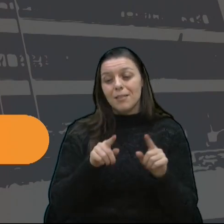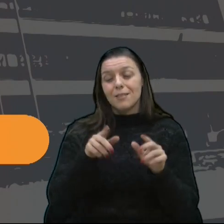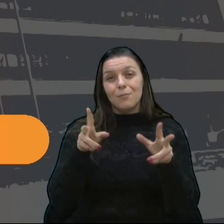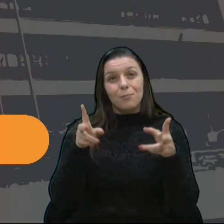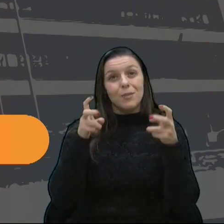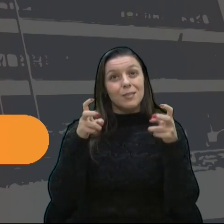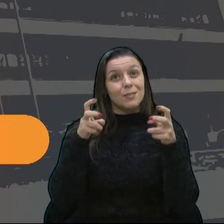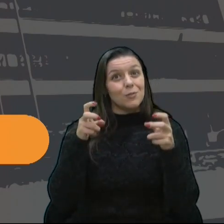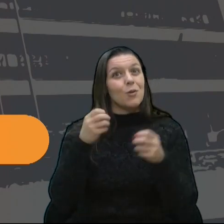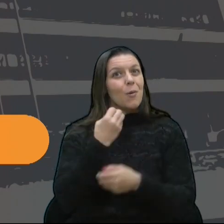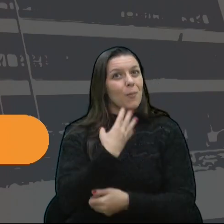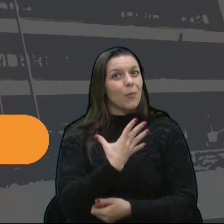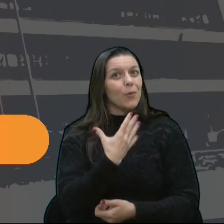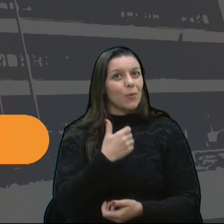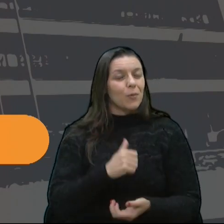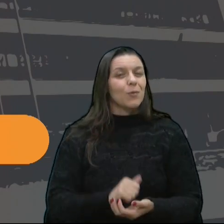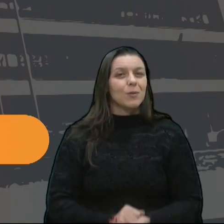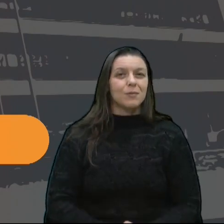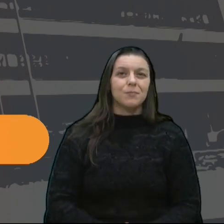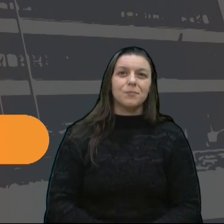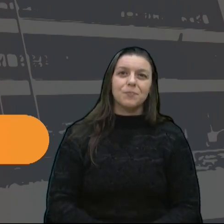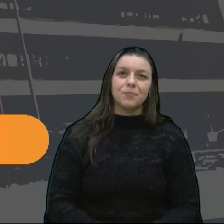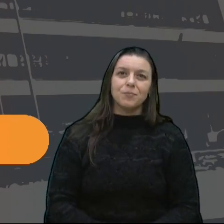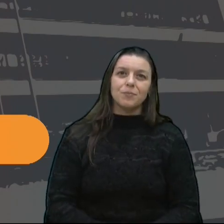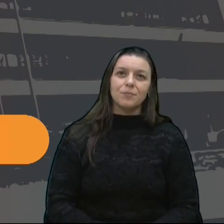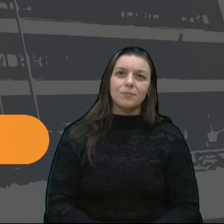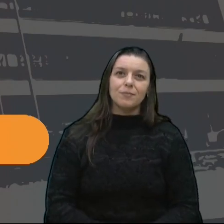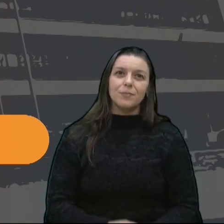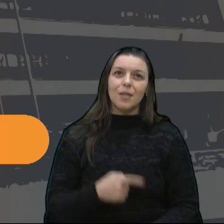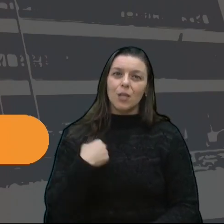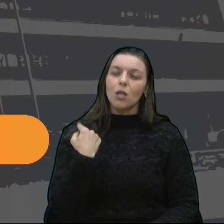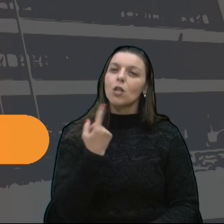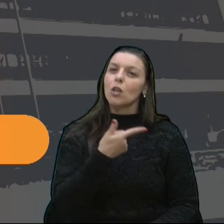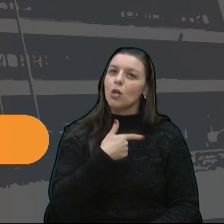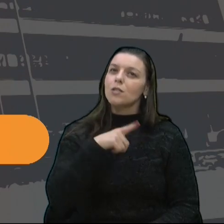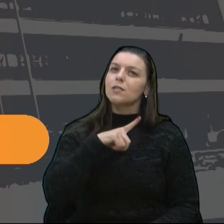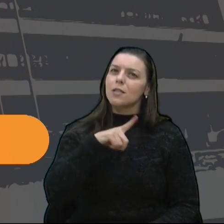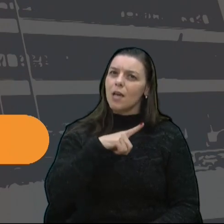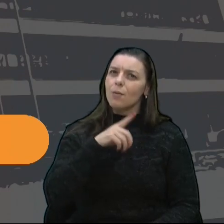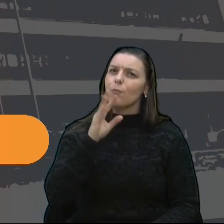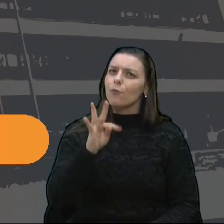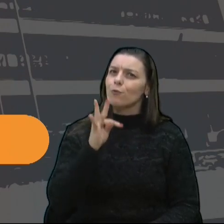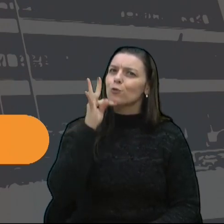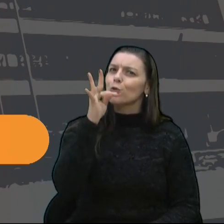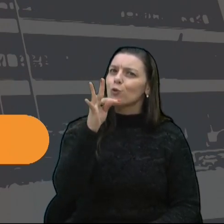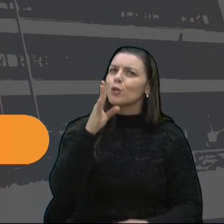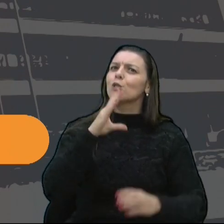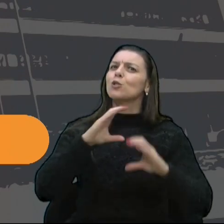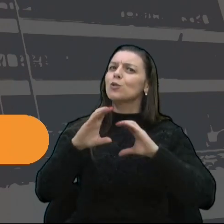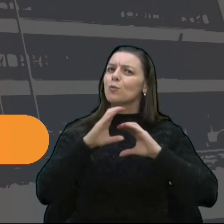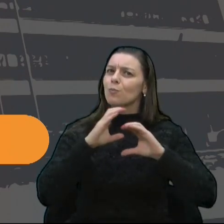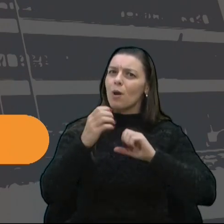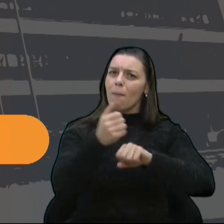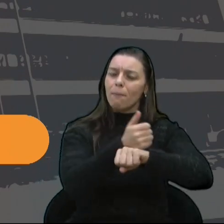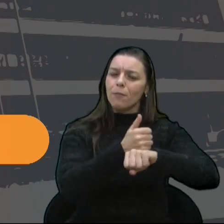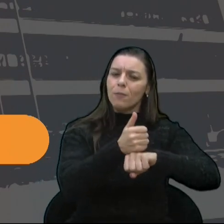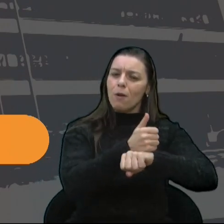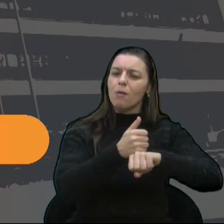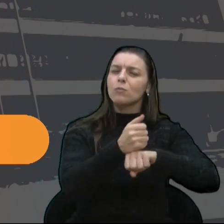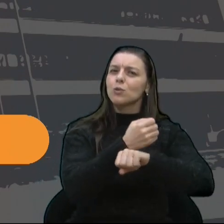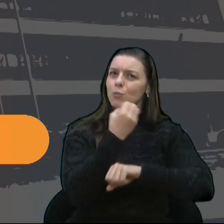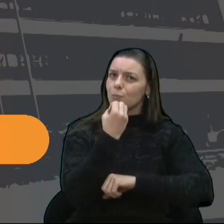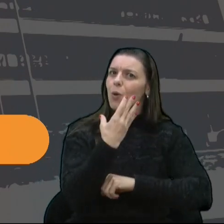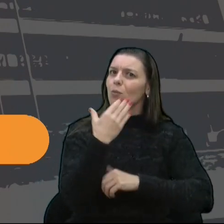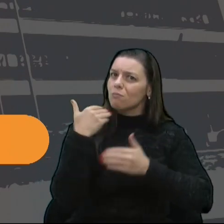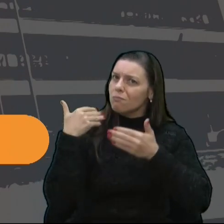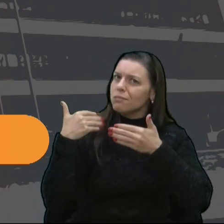gente tem um futuro de comunicadores aí muito bom pela